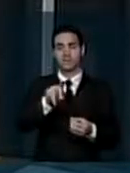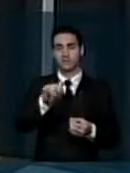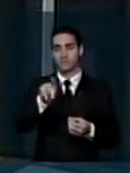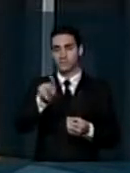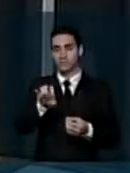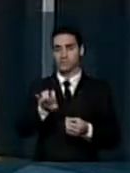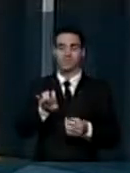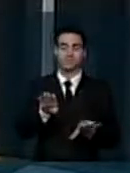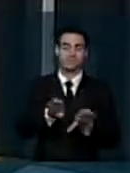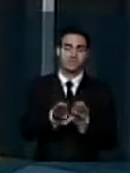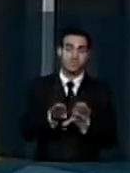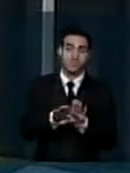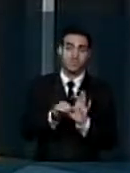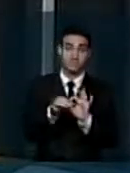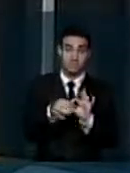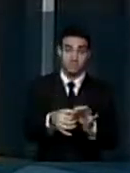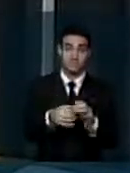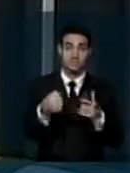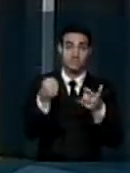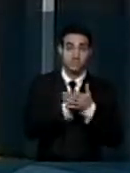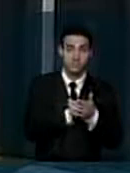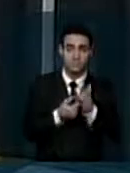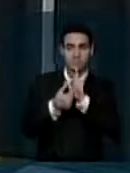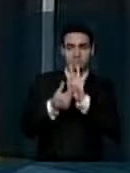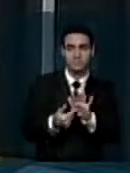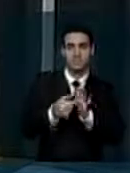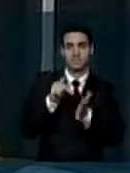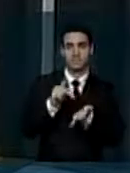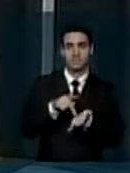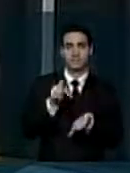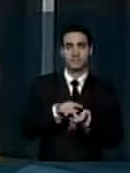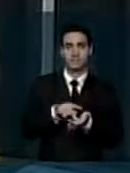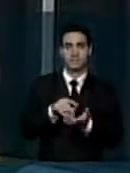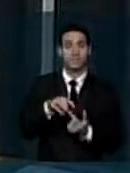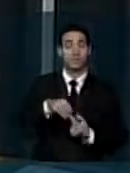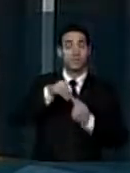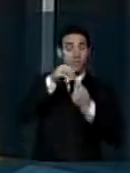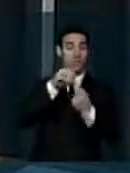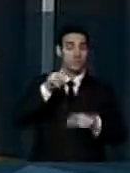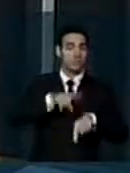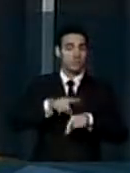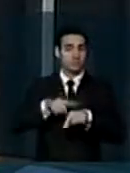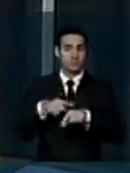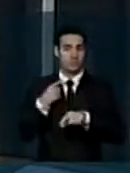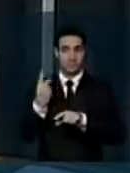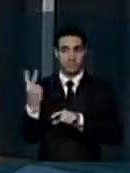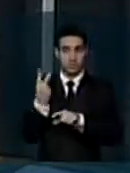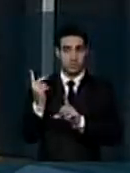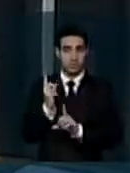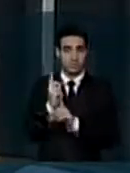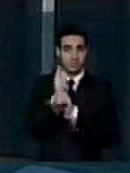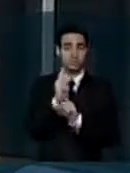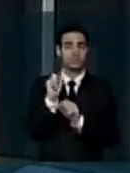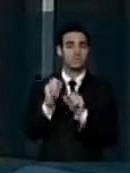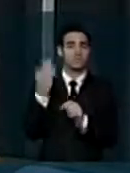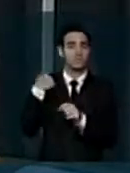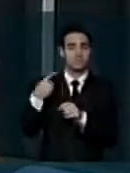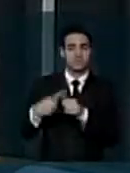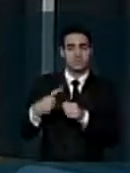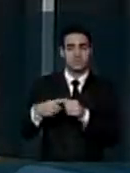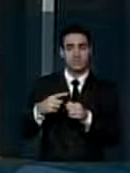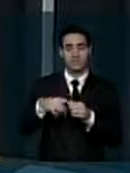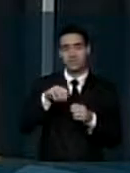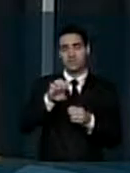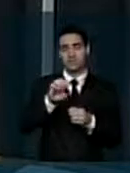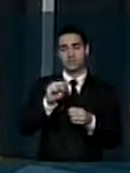com liberdade sobre a verdade. O único momento que me encontrei com Comblan foi na cidade de